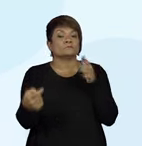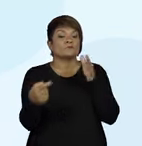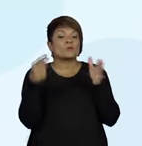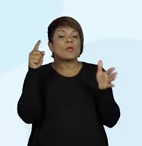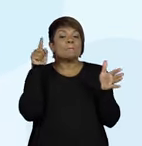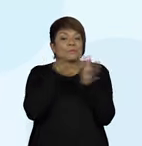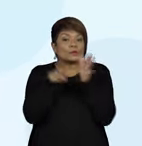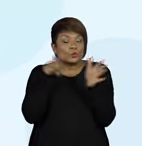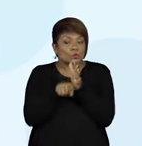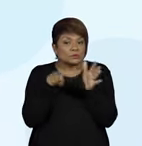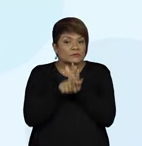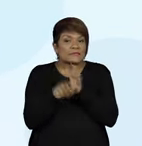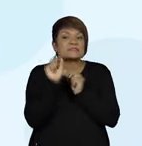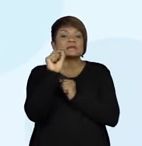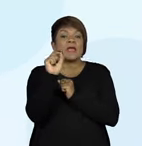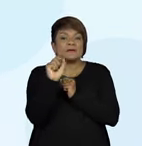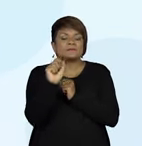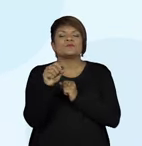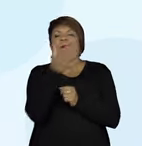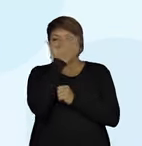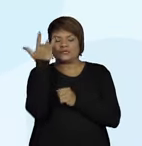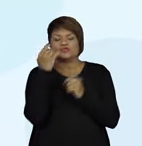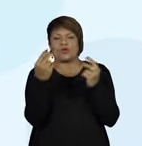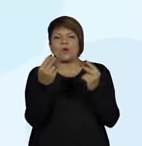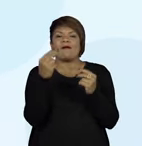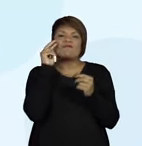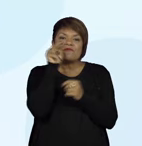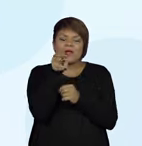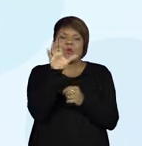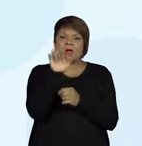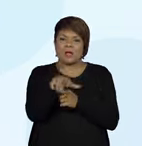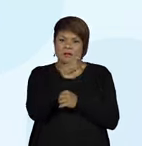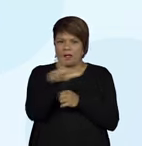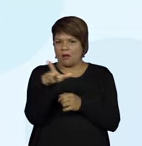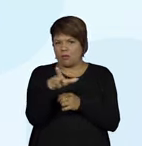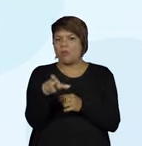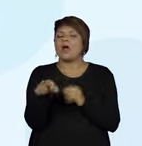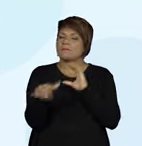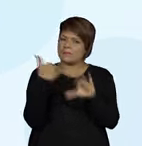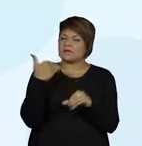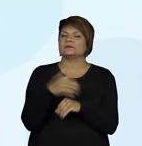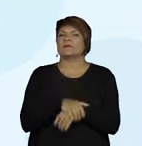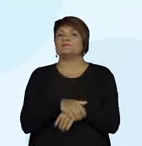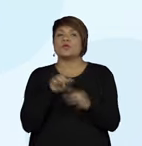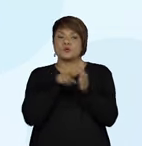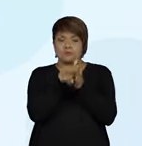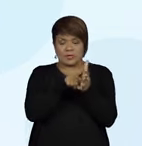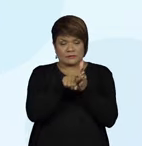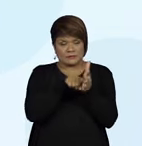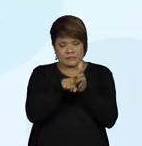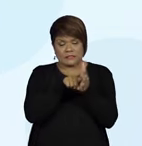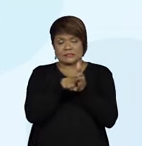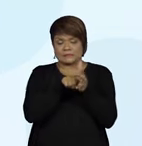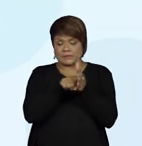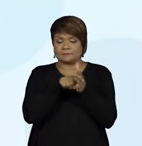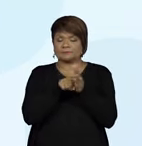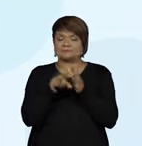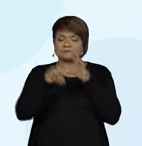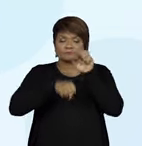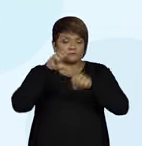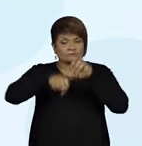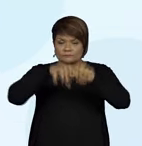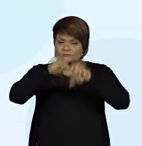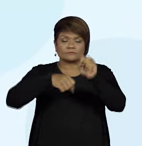quem acompanha o manual. Fizemos uma pesquisa em nossas redes sociais e escolhemos as que tínhamos